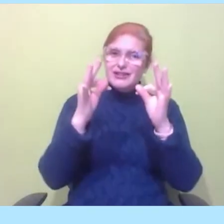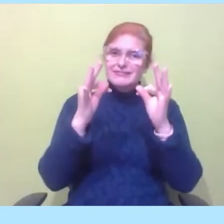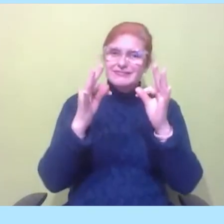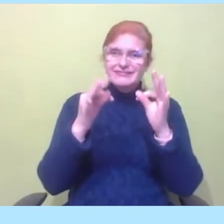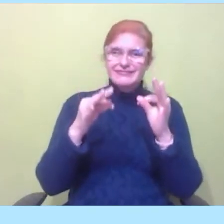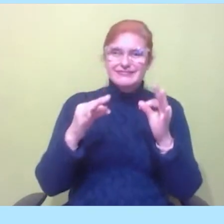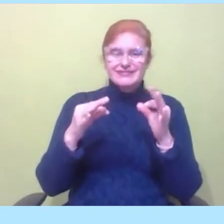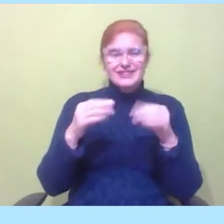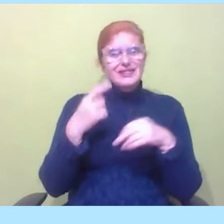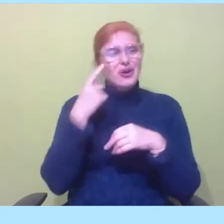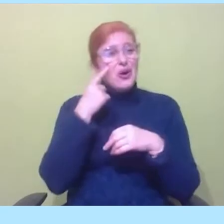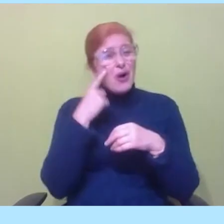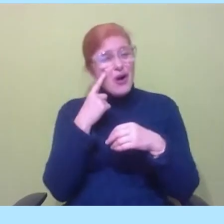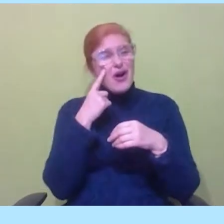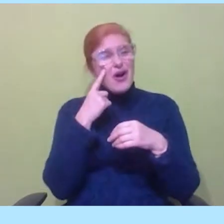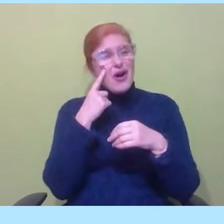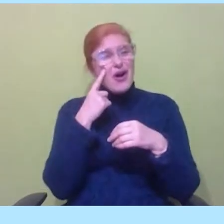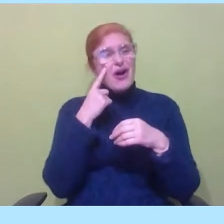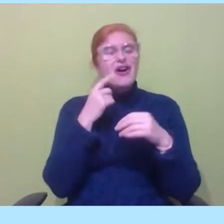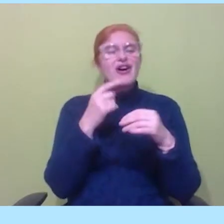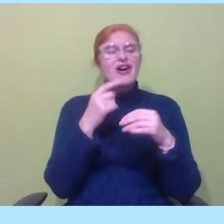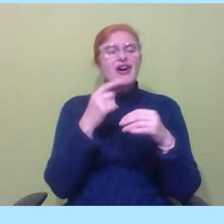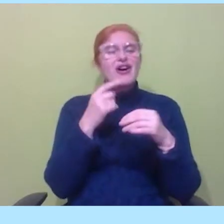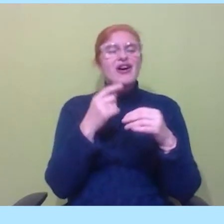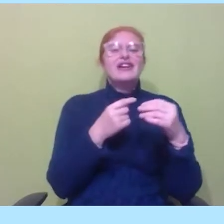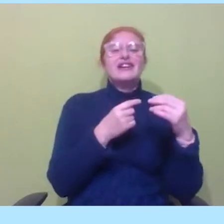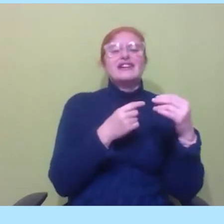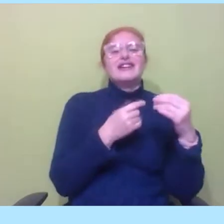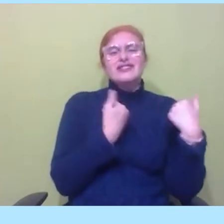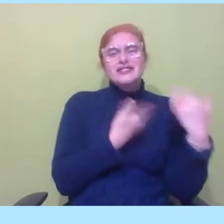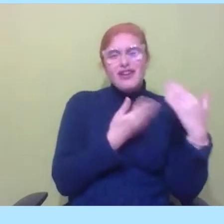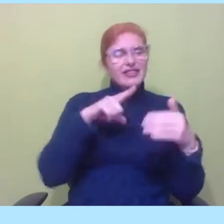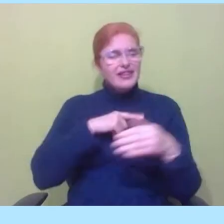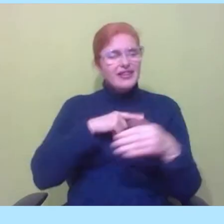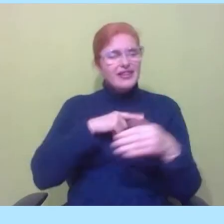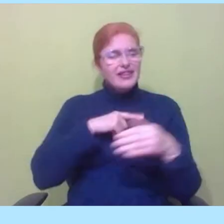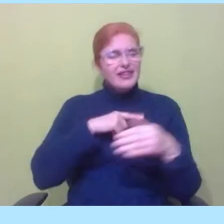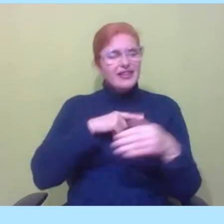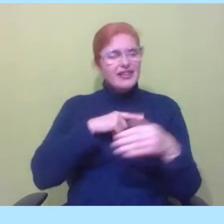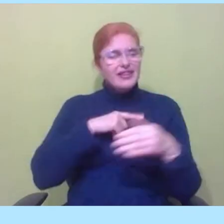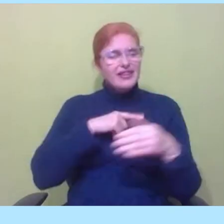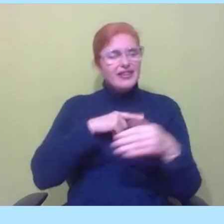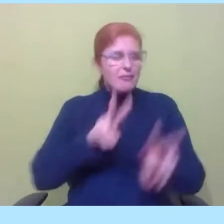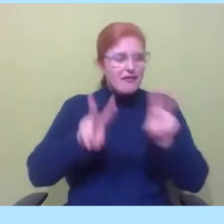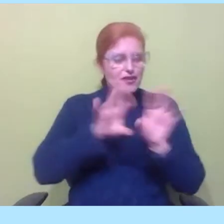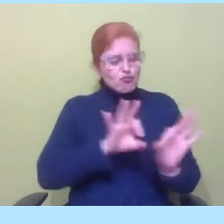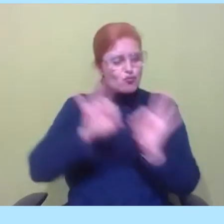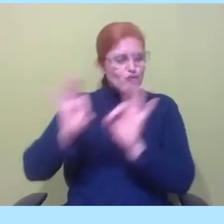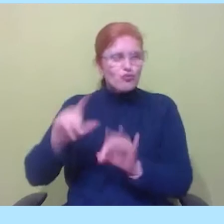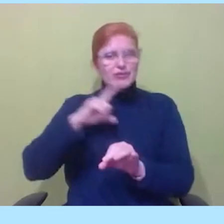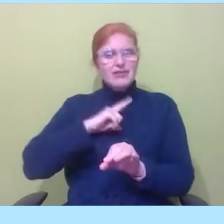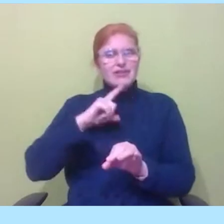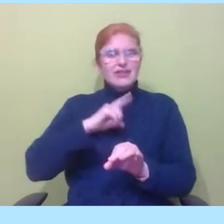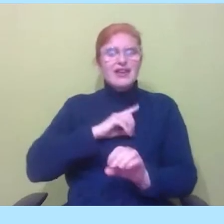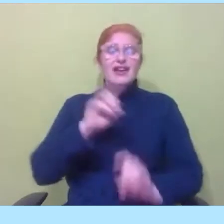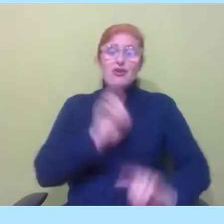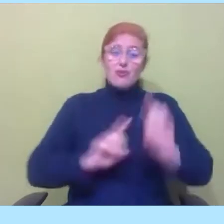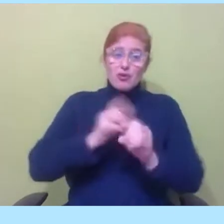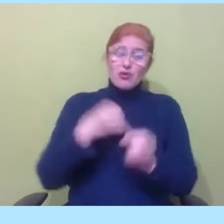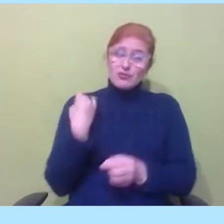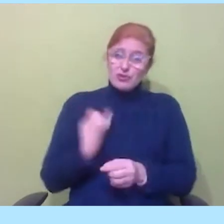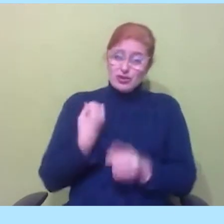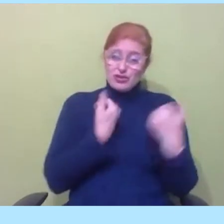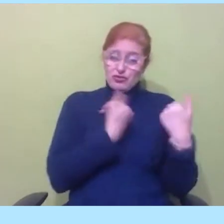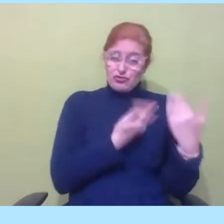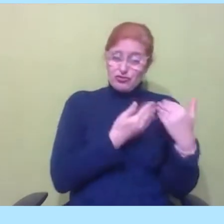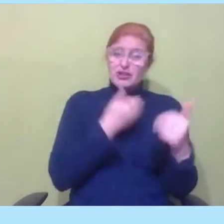tem um vídeo legal aqui para assistir. Esse vídeo vai falar sobre alguma coisa importante para essa juventude e começando a se aproximar dessa